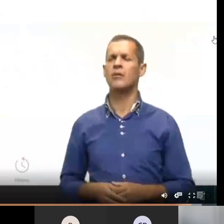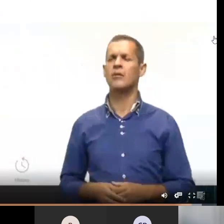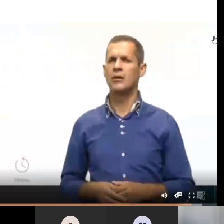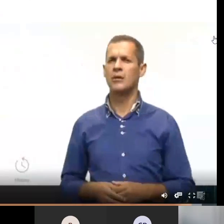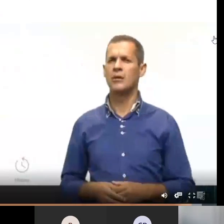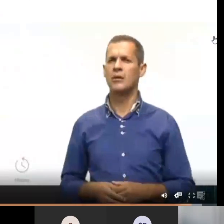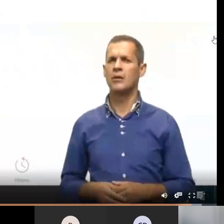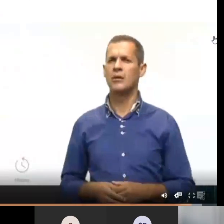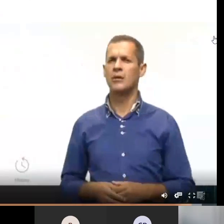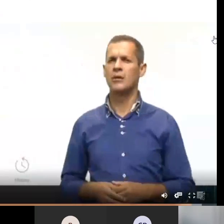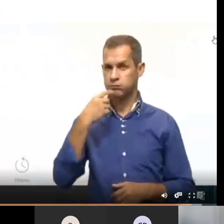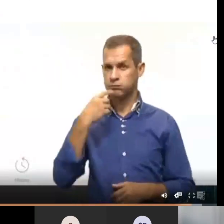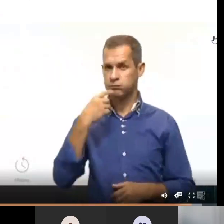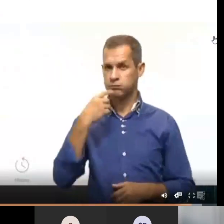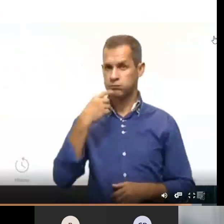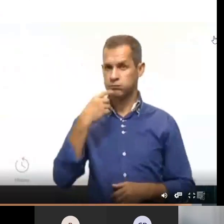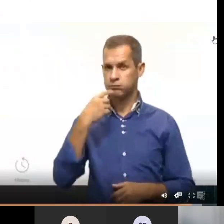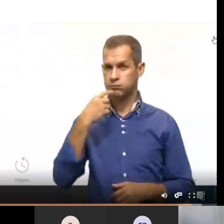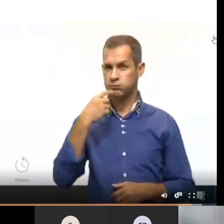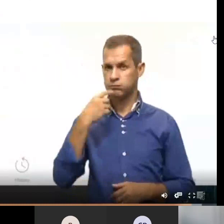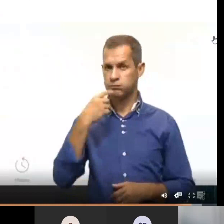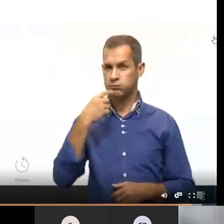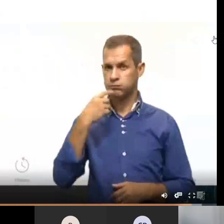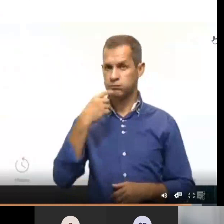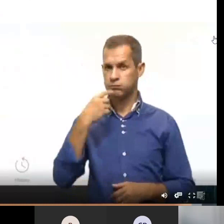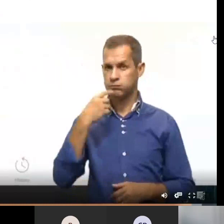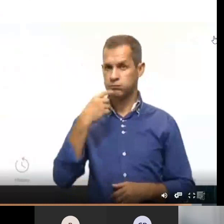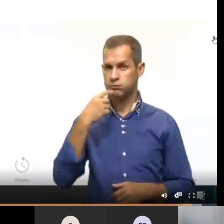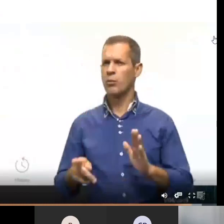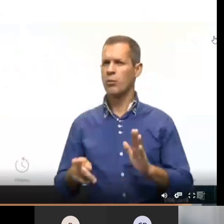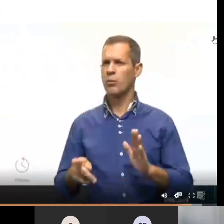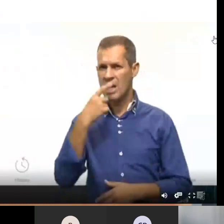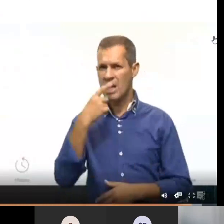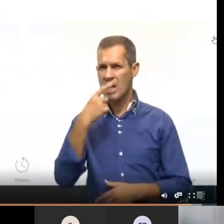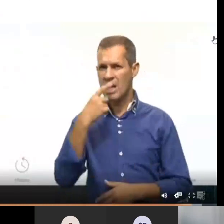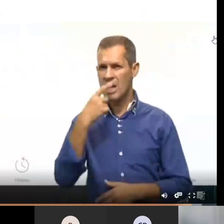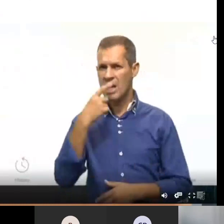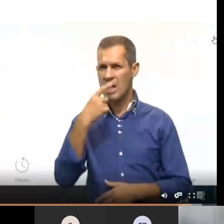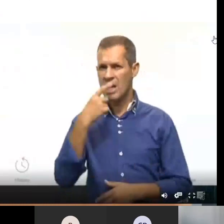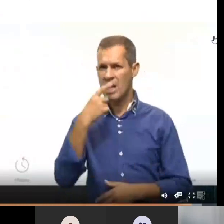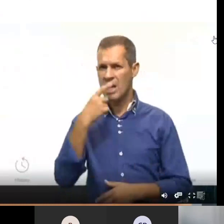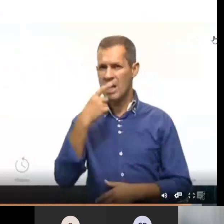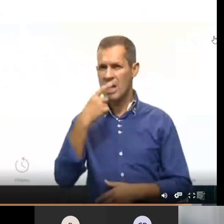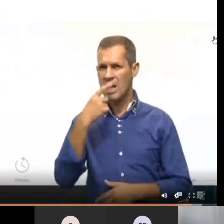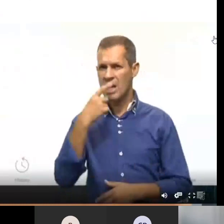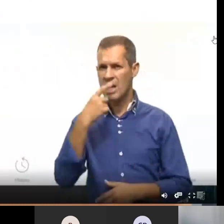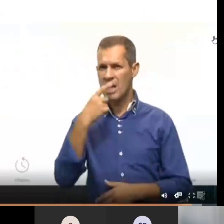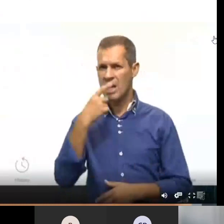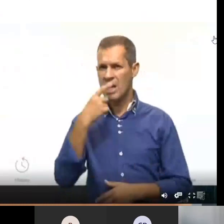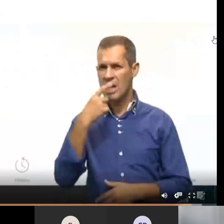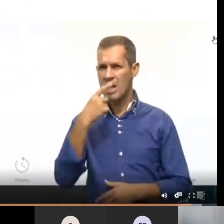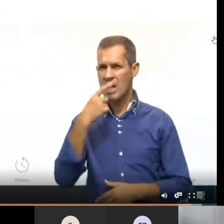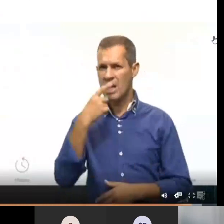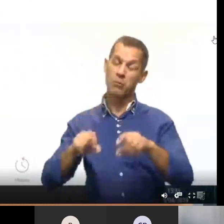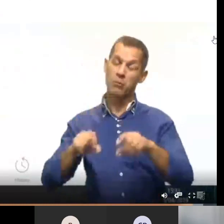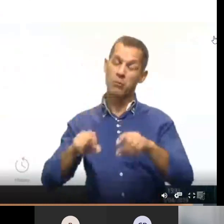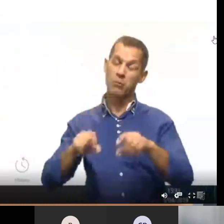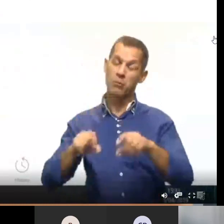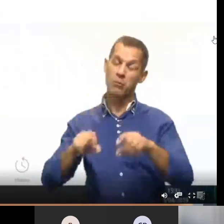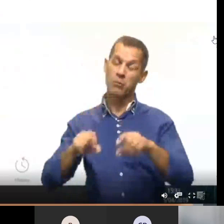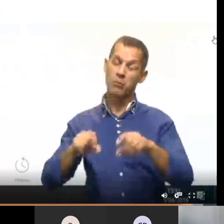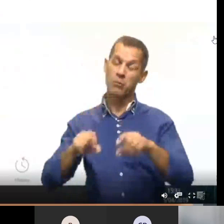a via da boca, né, a região onde se ocorre infecção bucal, por exemplo, eles